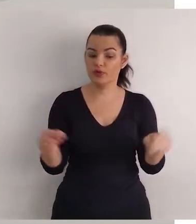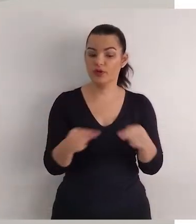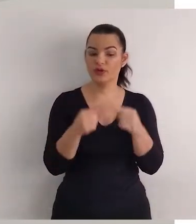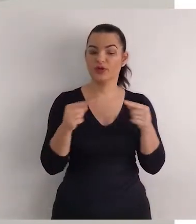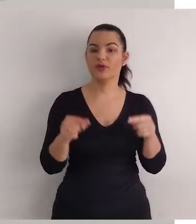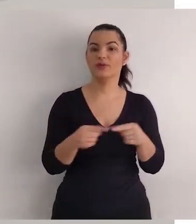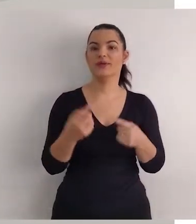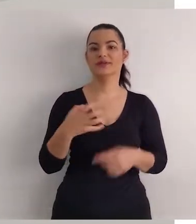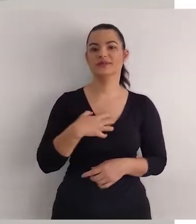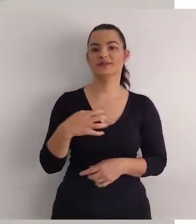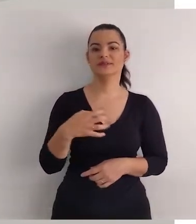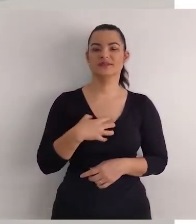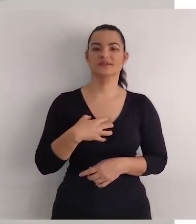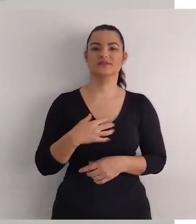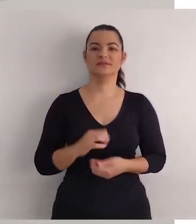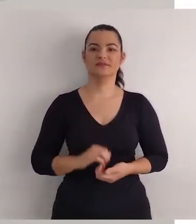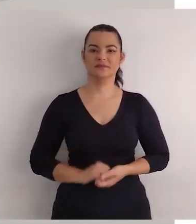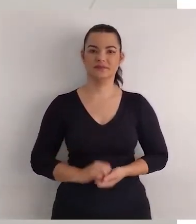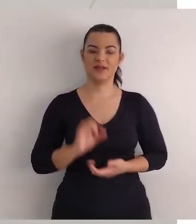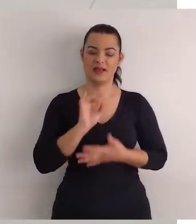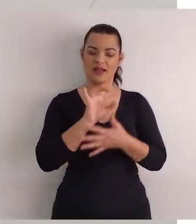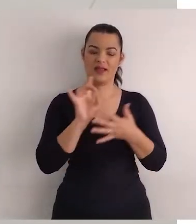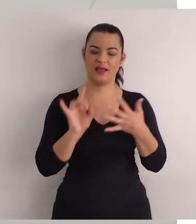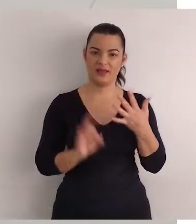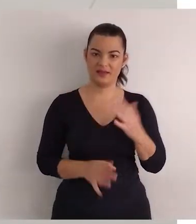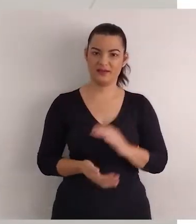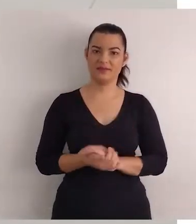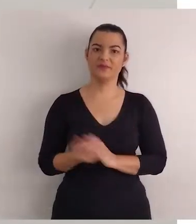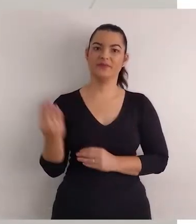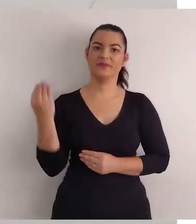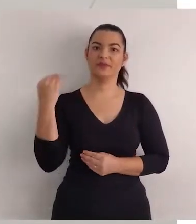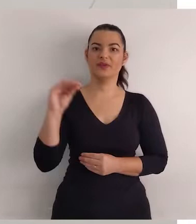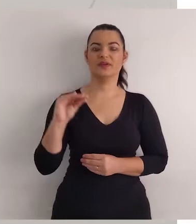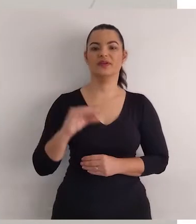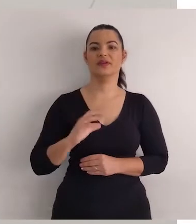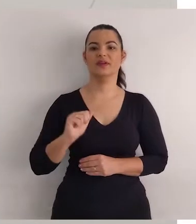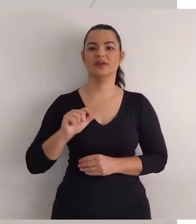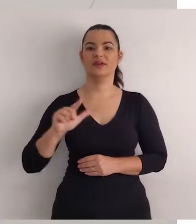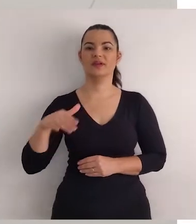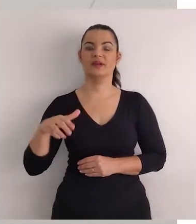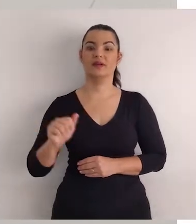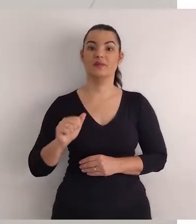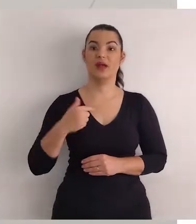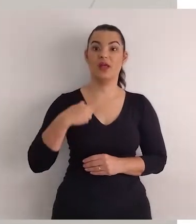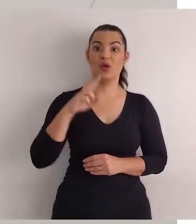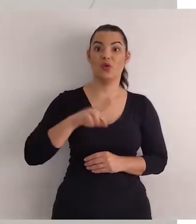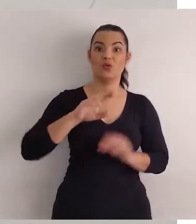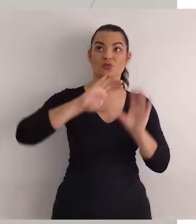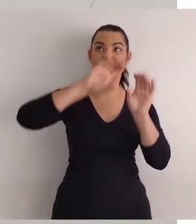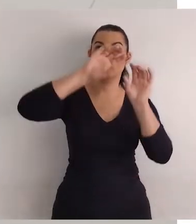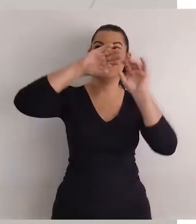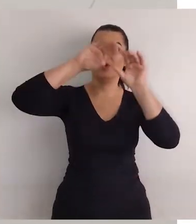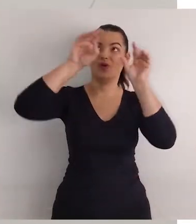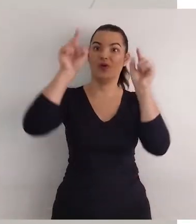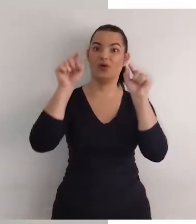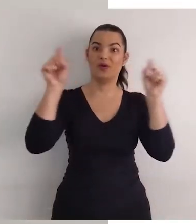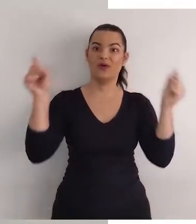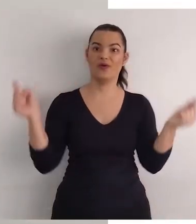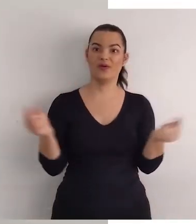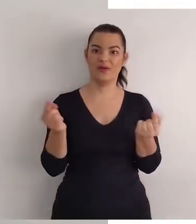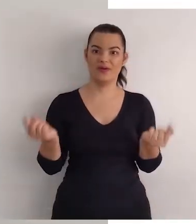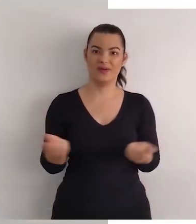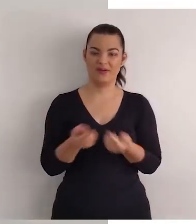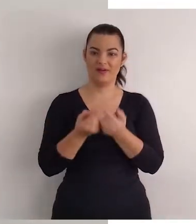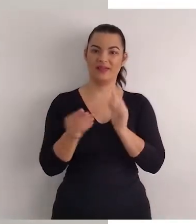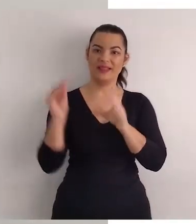paz. Eu fui colocando no formato da nuvem. Tristeza. Algumas palavras